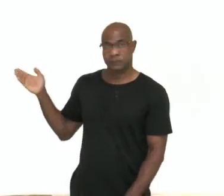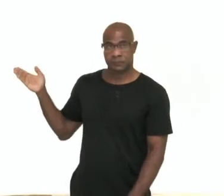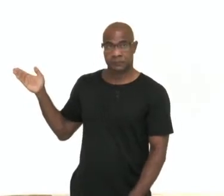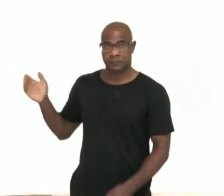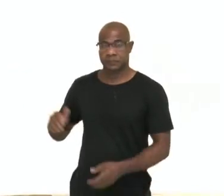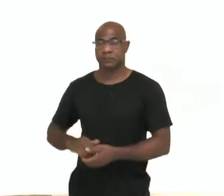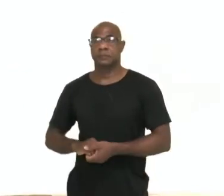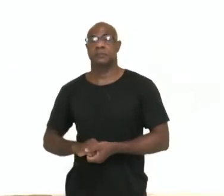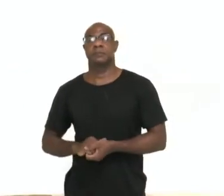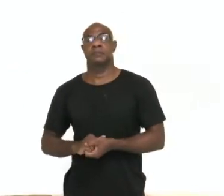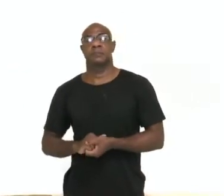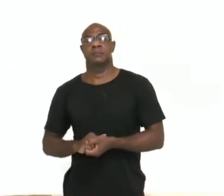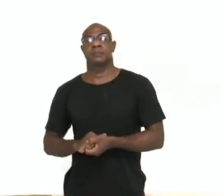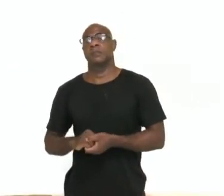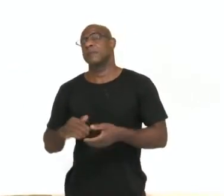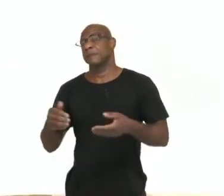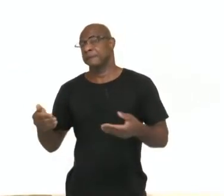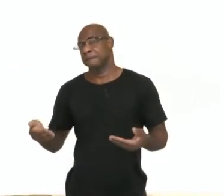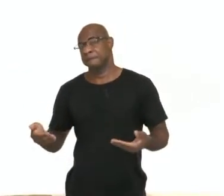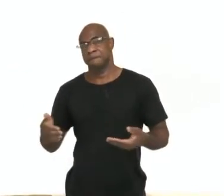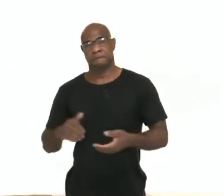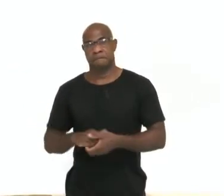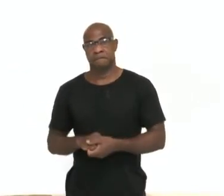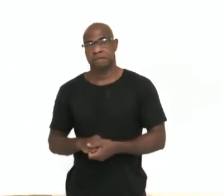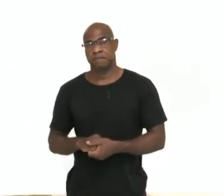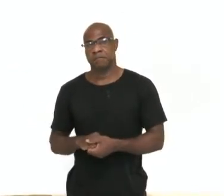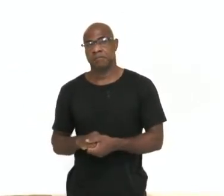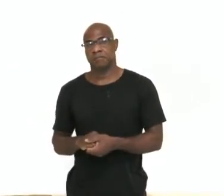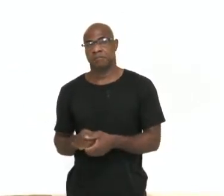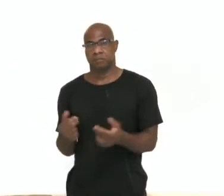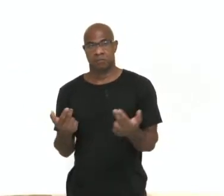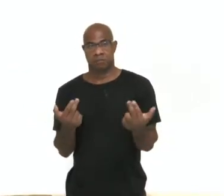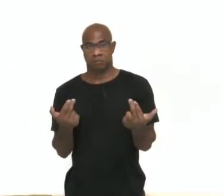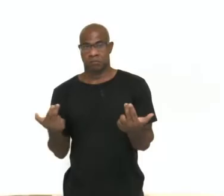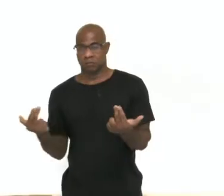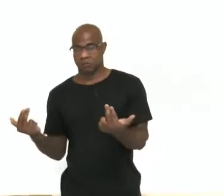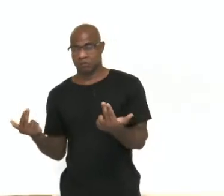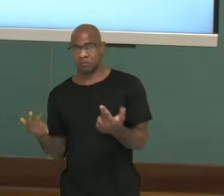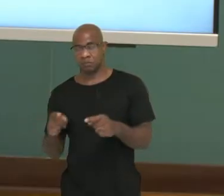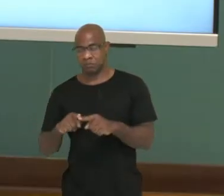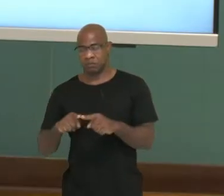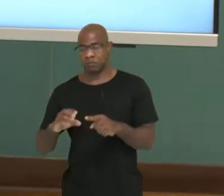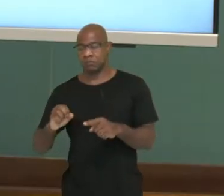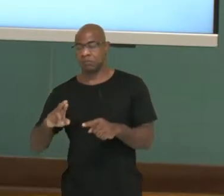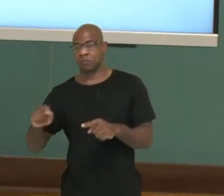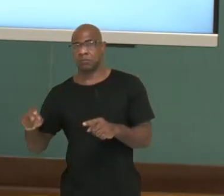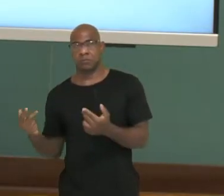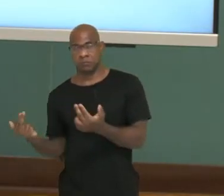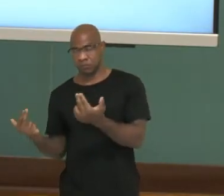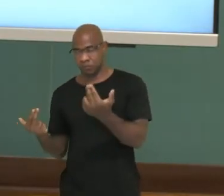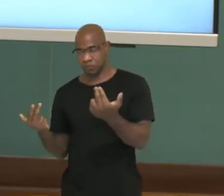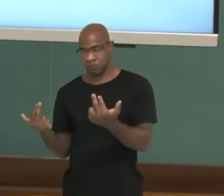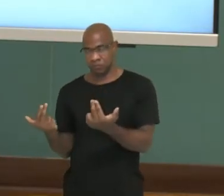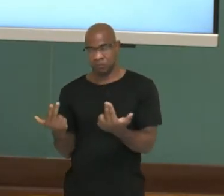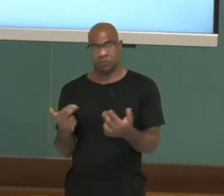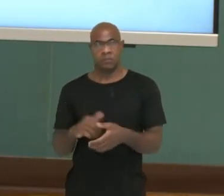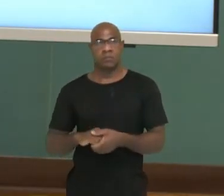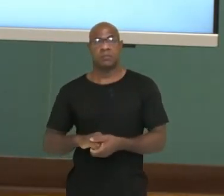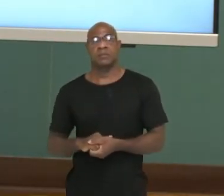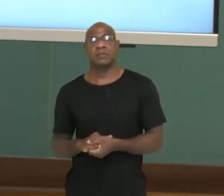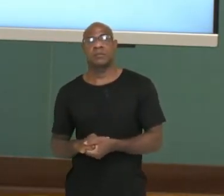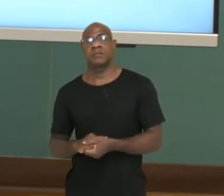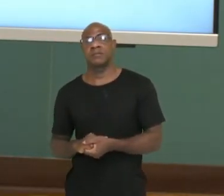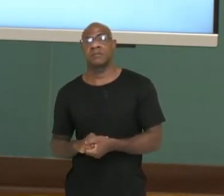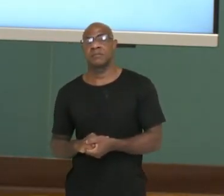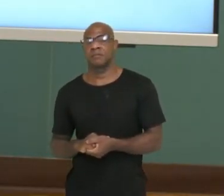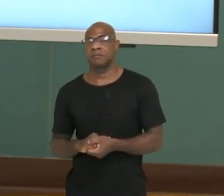E3 menos R3 vezes I. Como as correntes são iguais, posso isolar aqui na associação, posso pôr em evidência